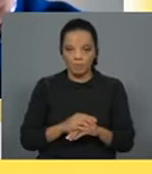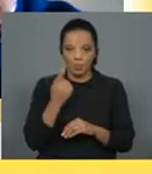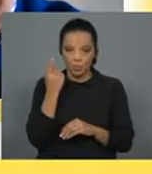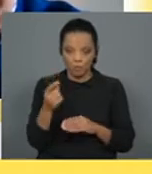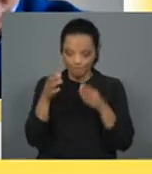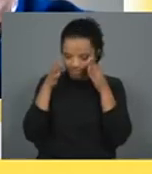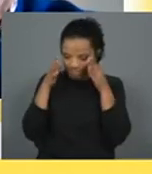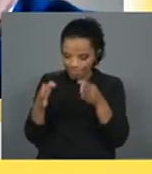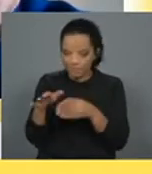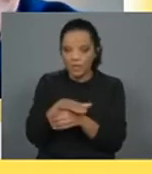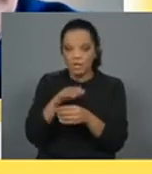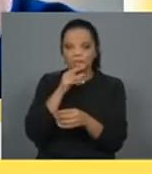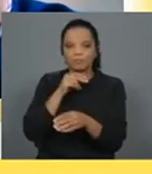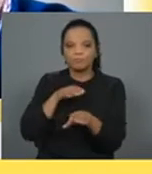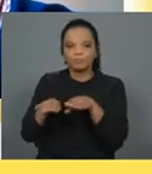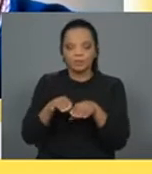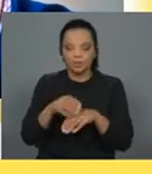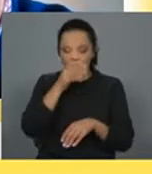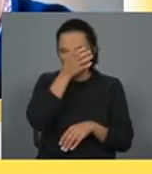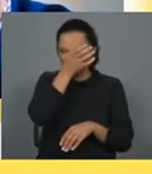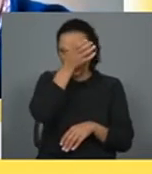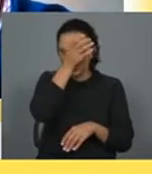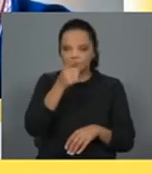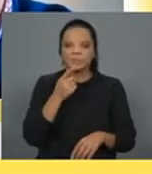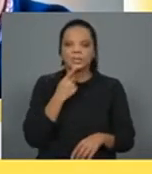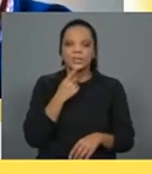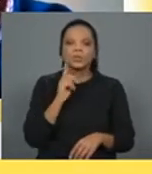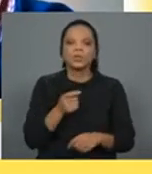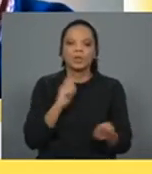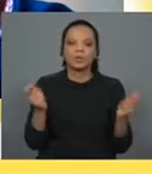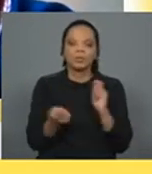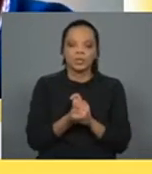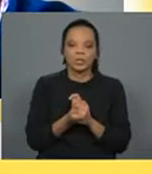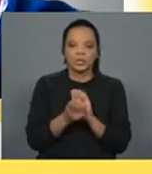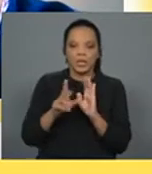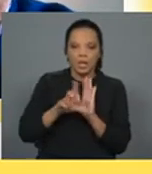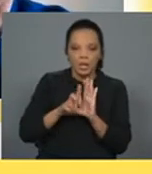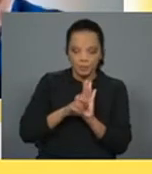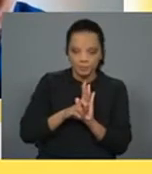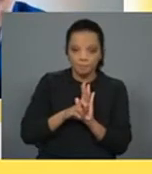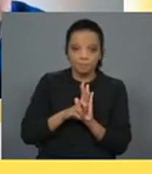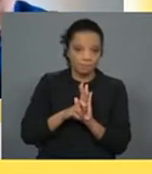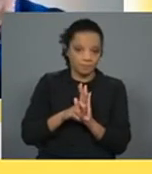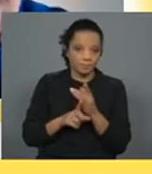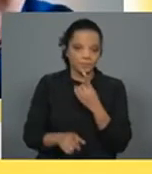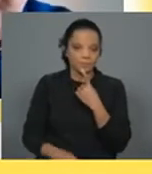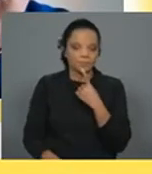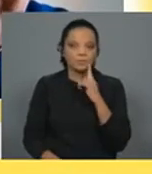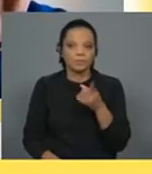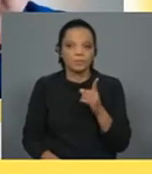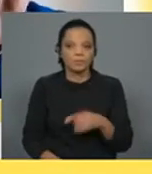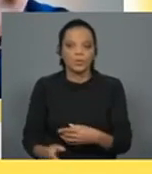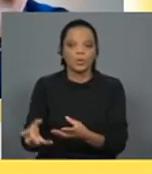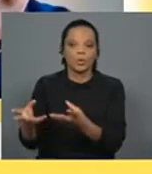dedicado só às zonas sísmicas. E o que é que significa esta mudança dos regulamentos? Significa que a bitola do